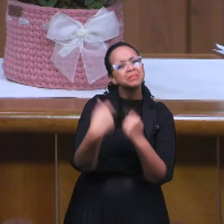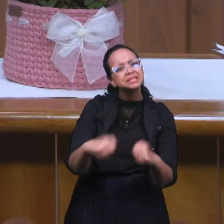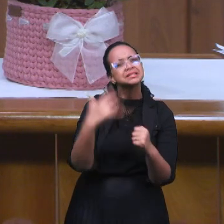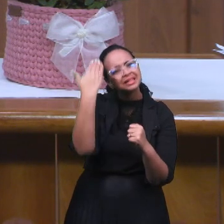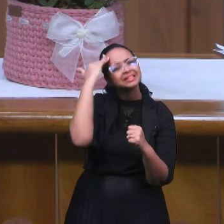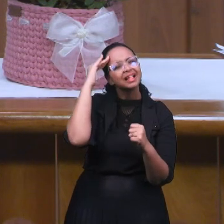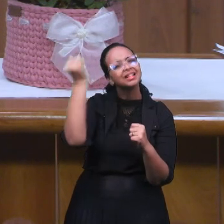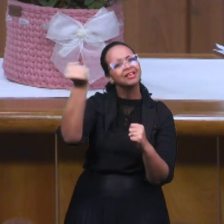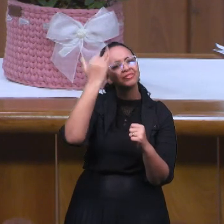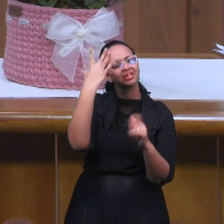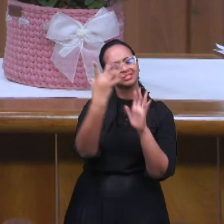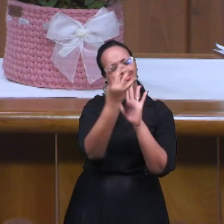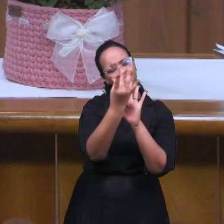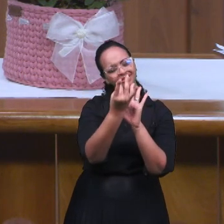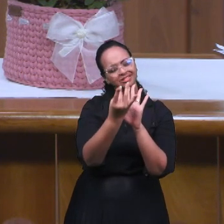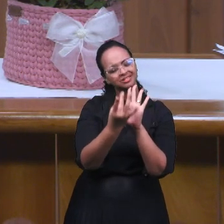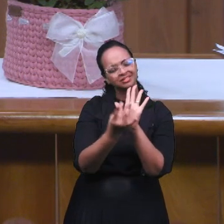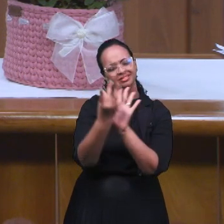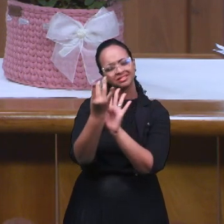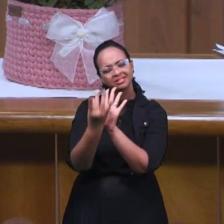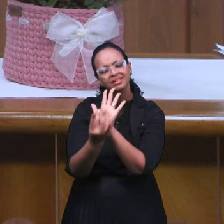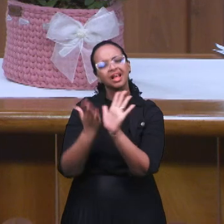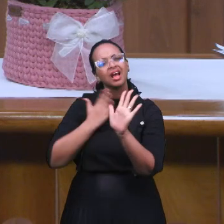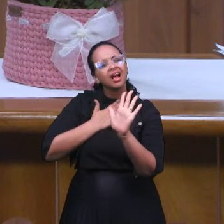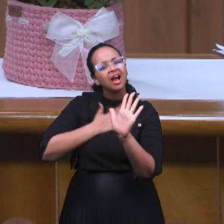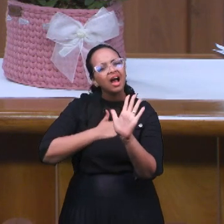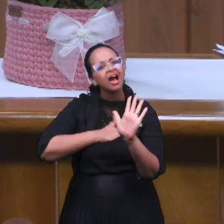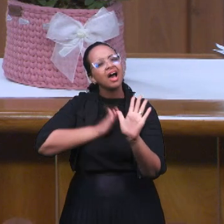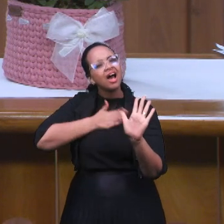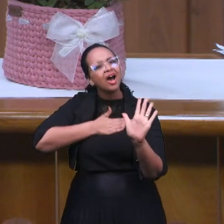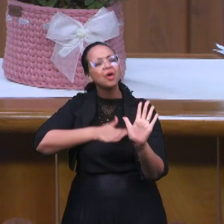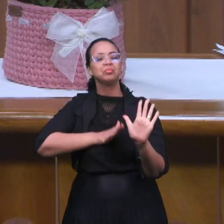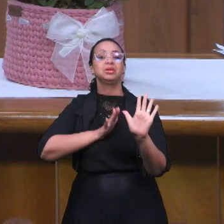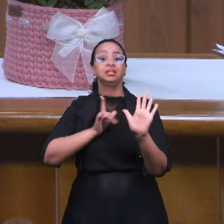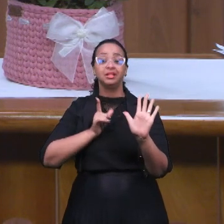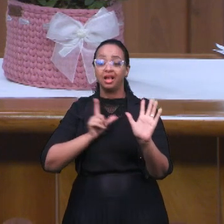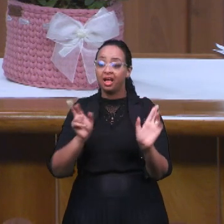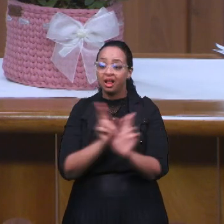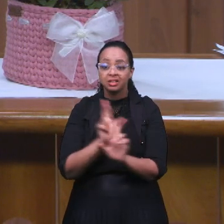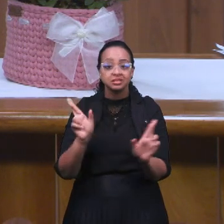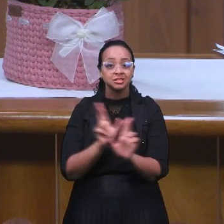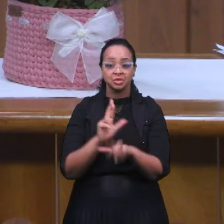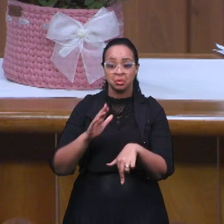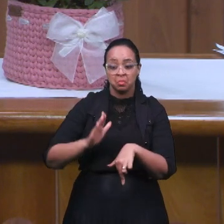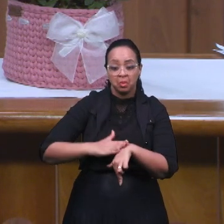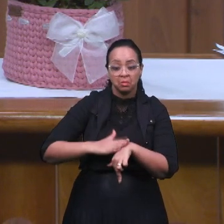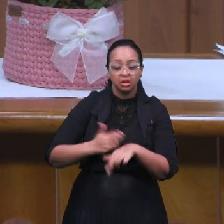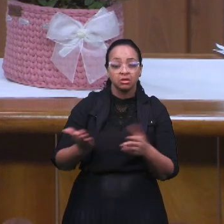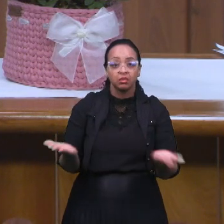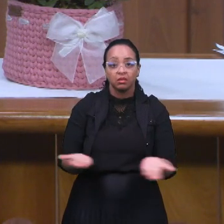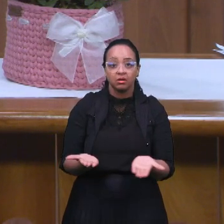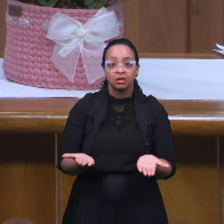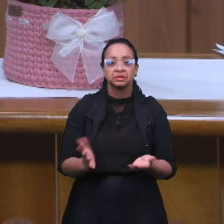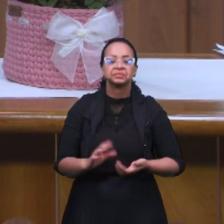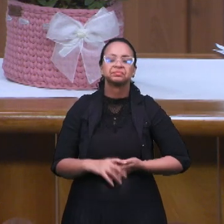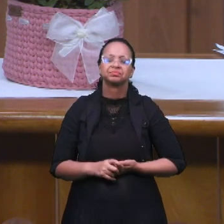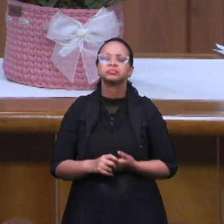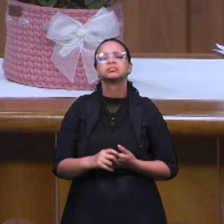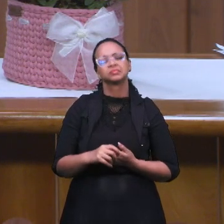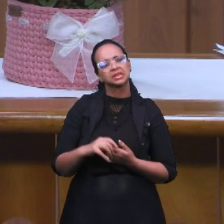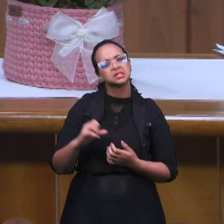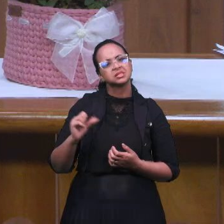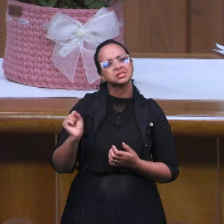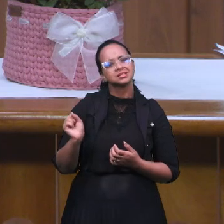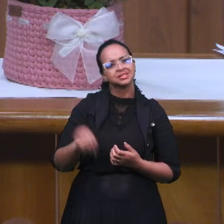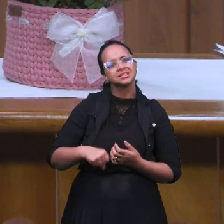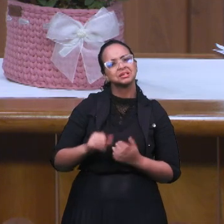totalmente relacionado ao momento que nós estamos vivendo. Claro, é claro, a palavra do Senhor, ela